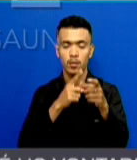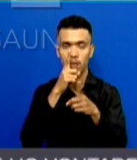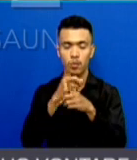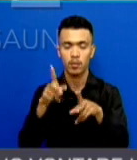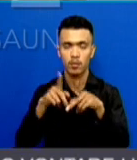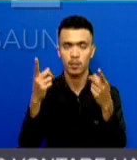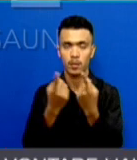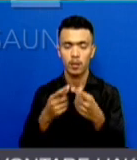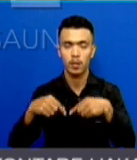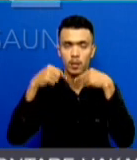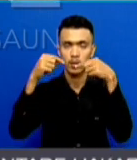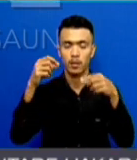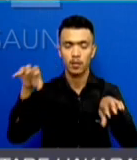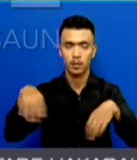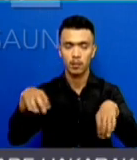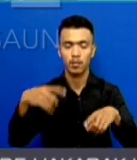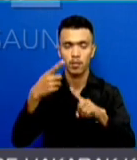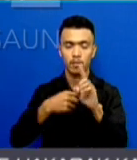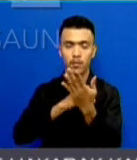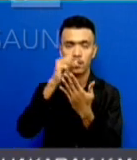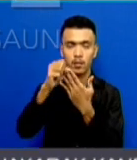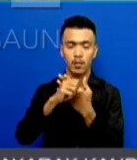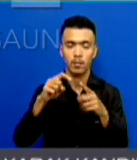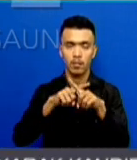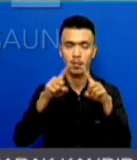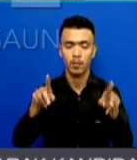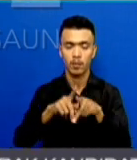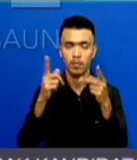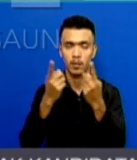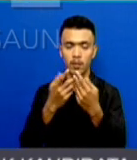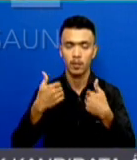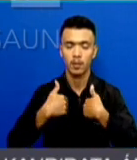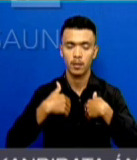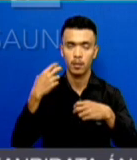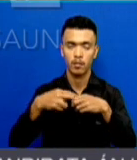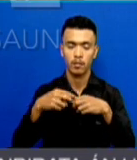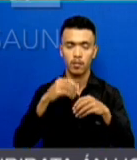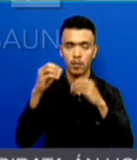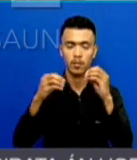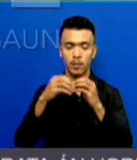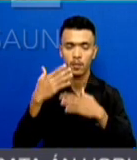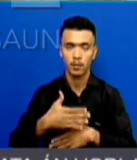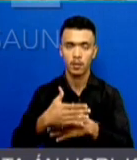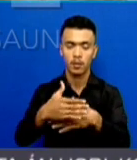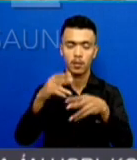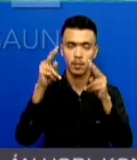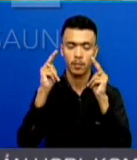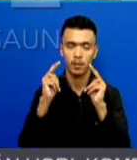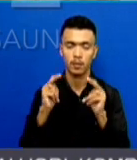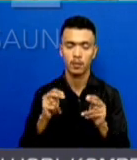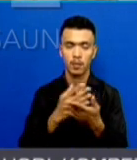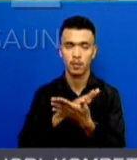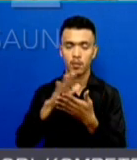entrega ona obra ne ia fula em setembro, mas be empresa ia dificuldade com a material balung, ne be precisa sosa